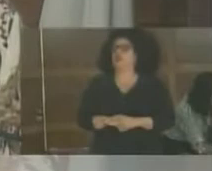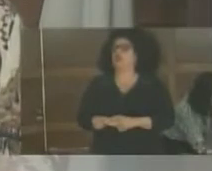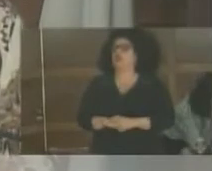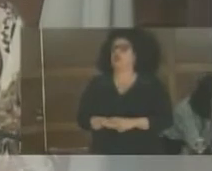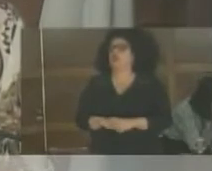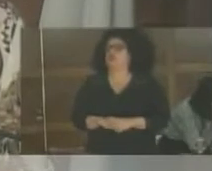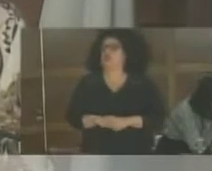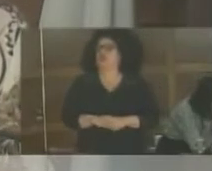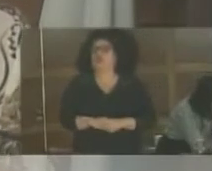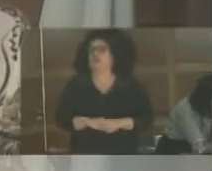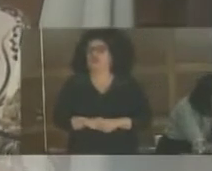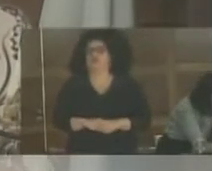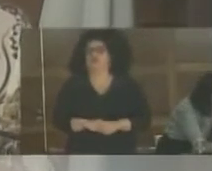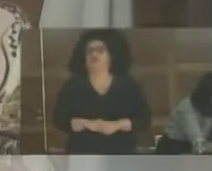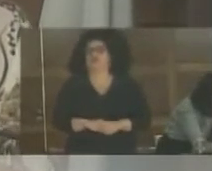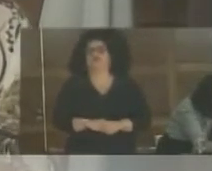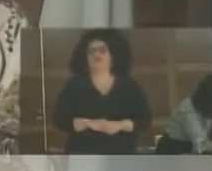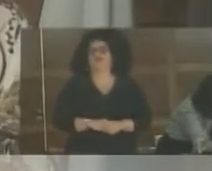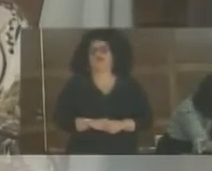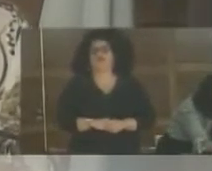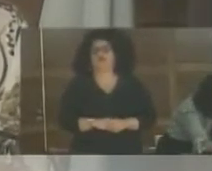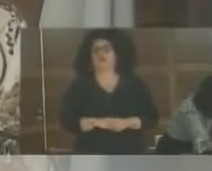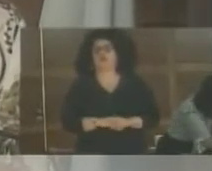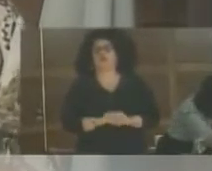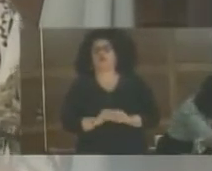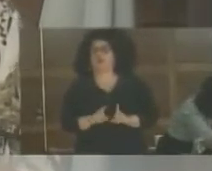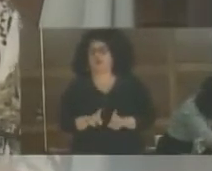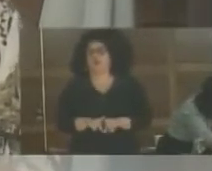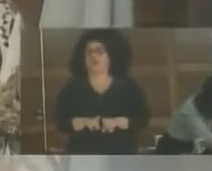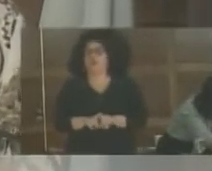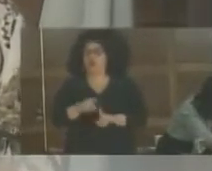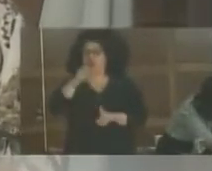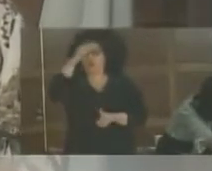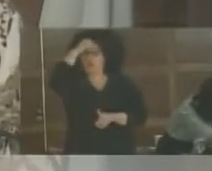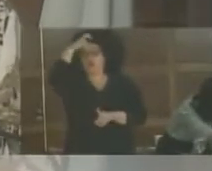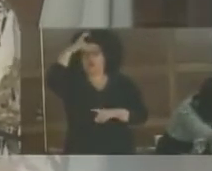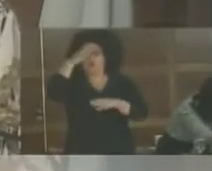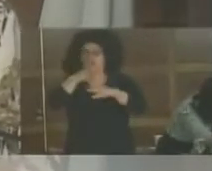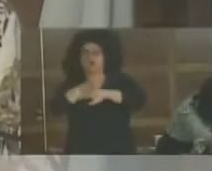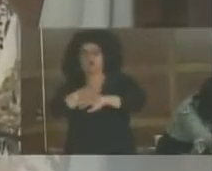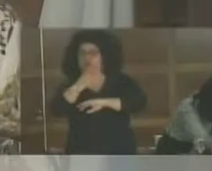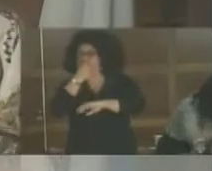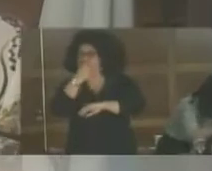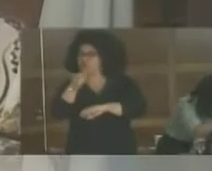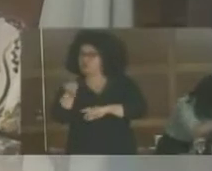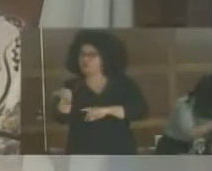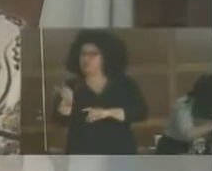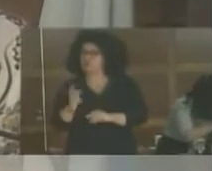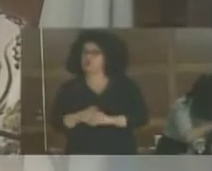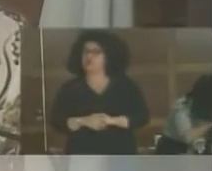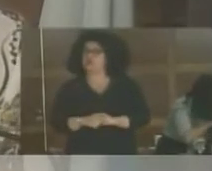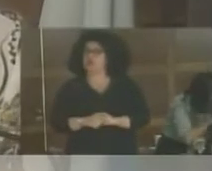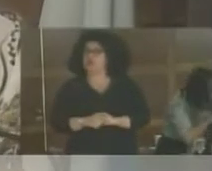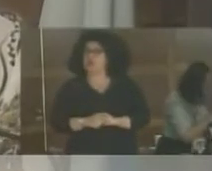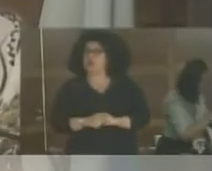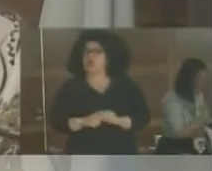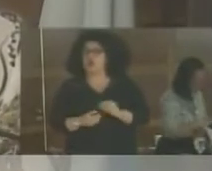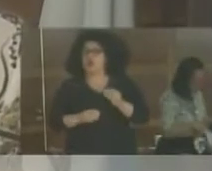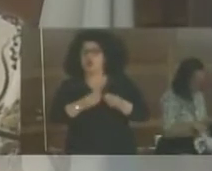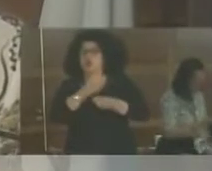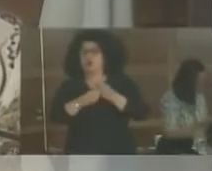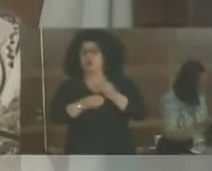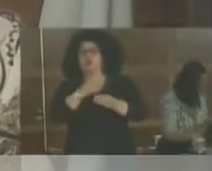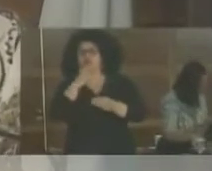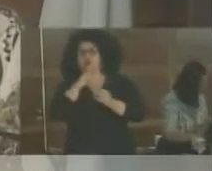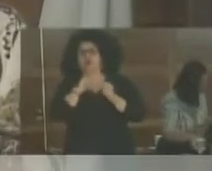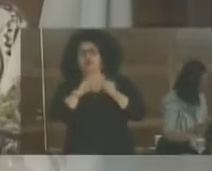E também o prefeito foi visitar, fomos lá ver a ampliação